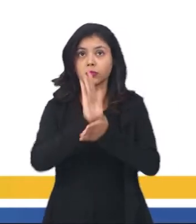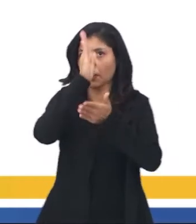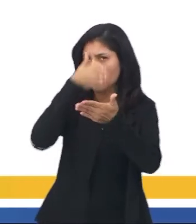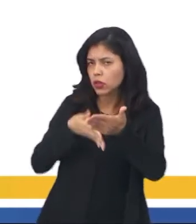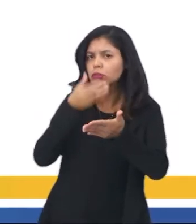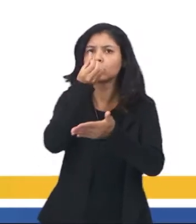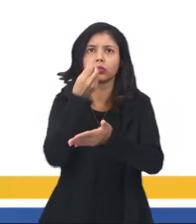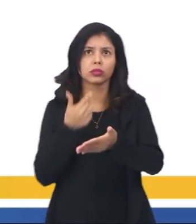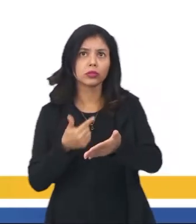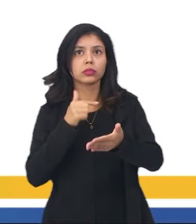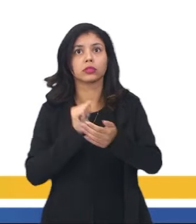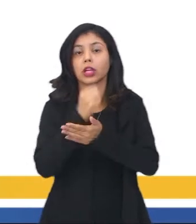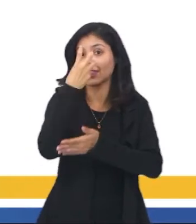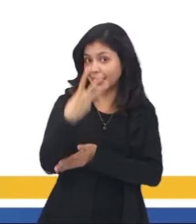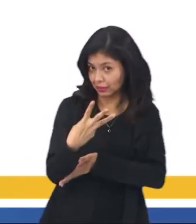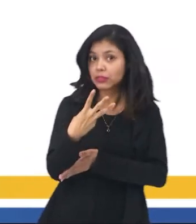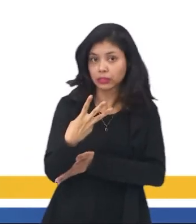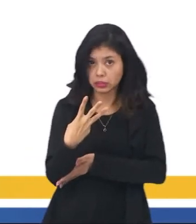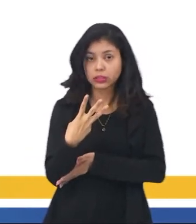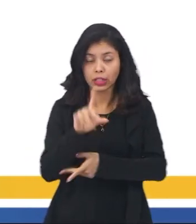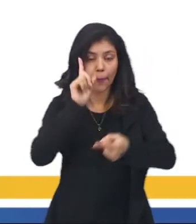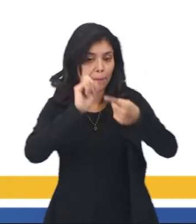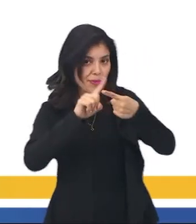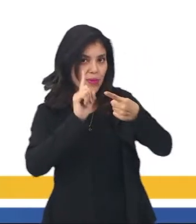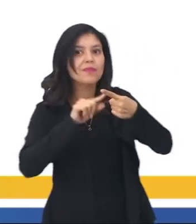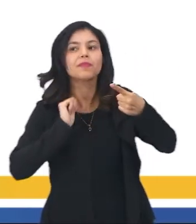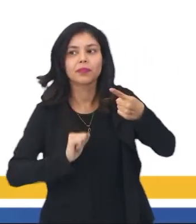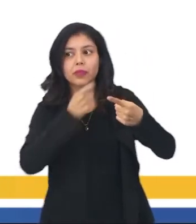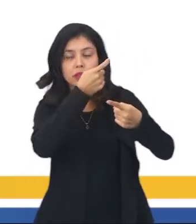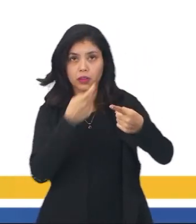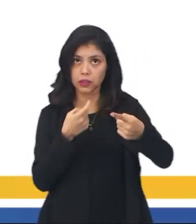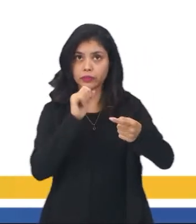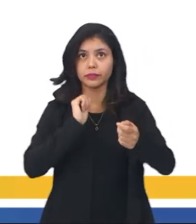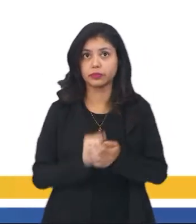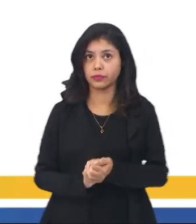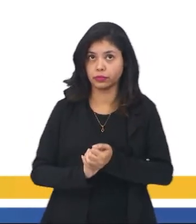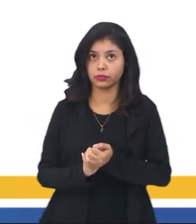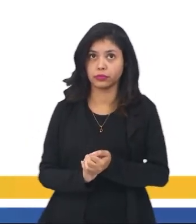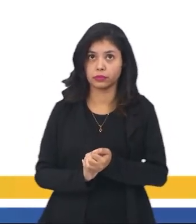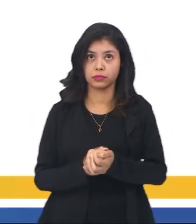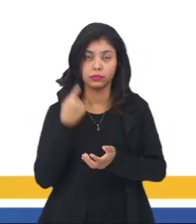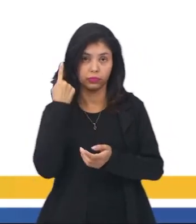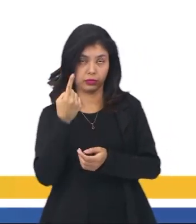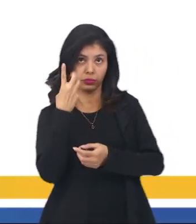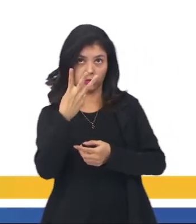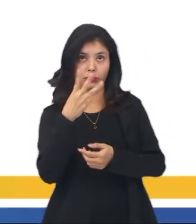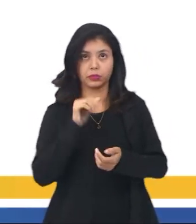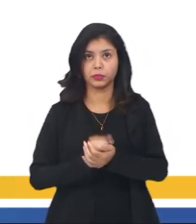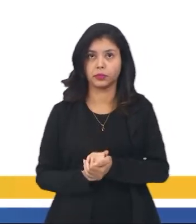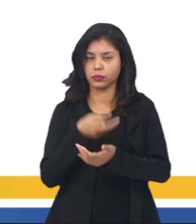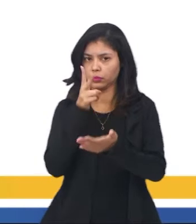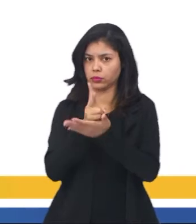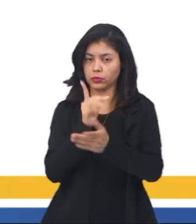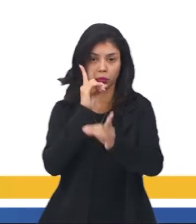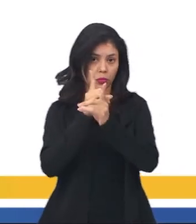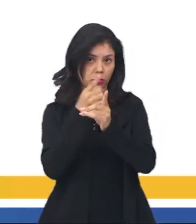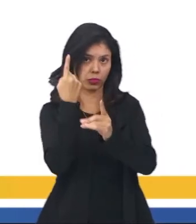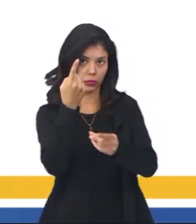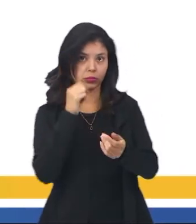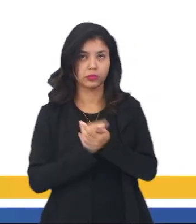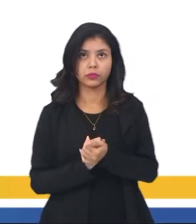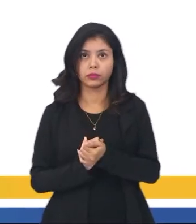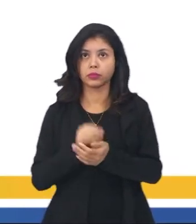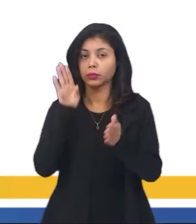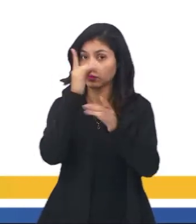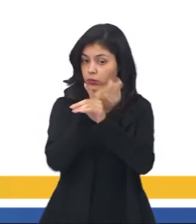de 6 vai ser igual a 3. Olha, na minha primeira solução, x, né, vai ser igual a 3. Se eu encontrei o primeiro, eu vou ter que ir